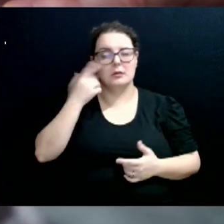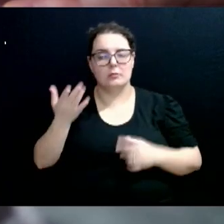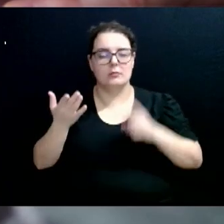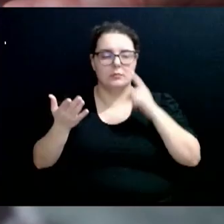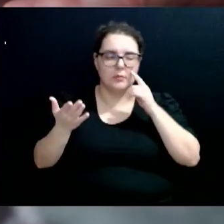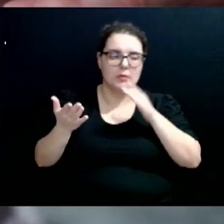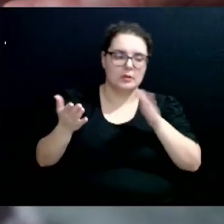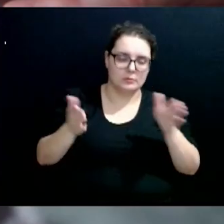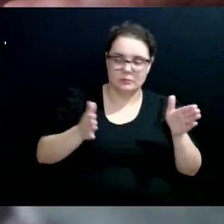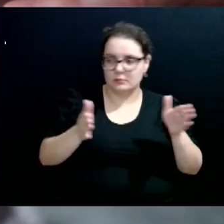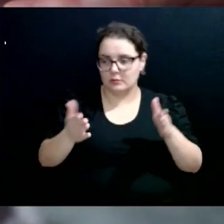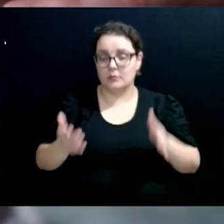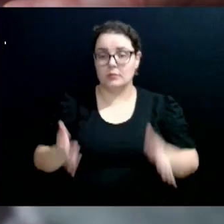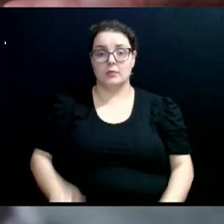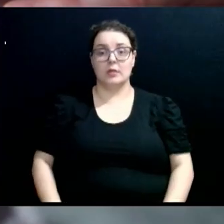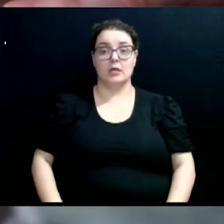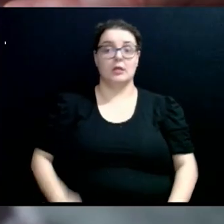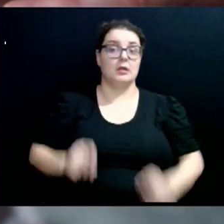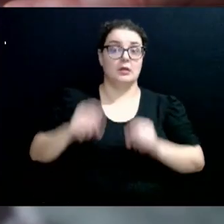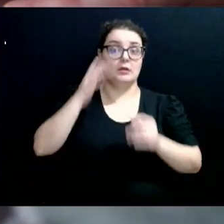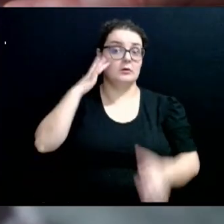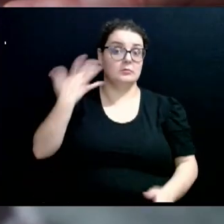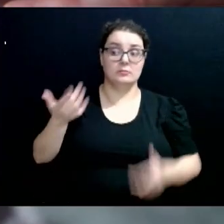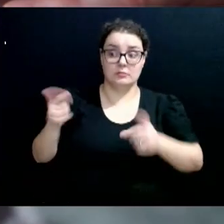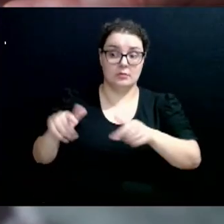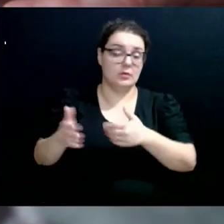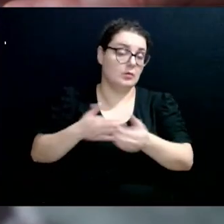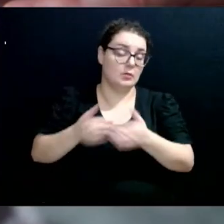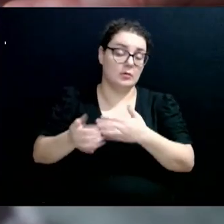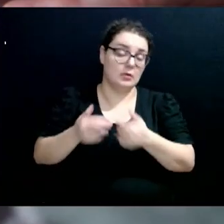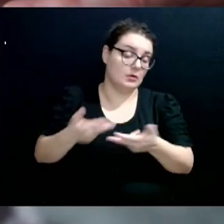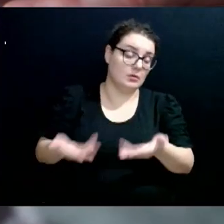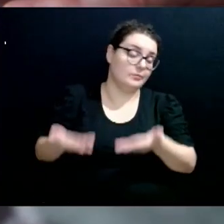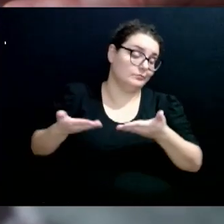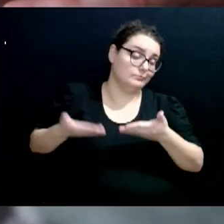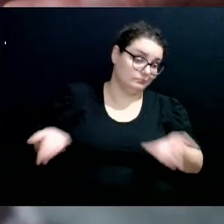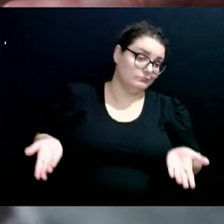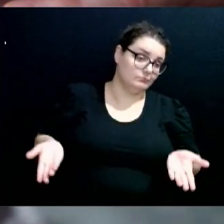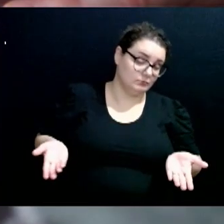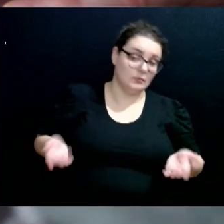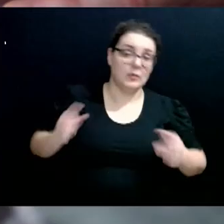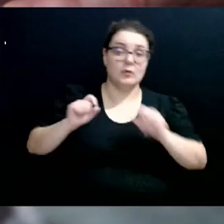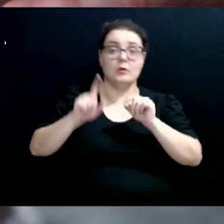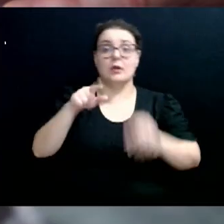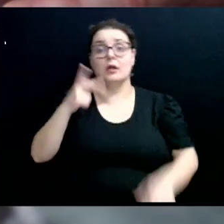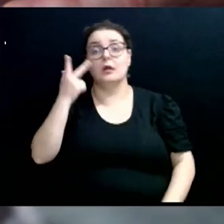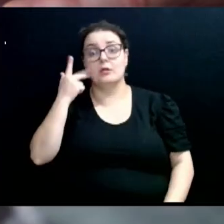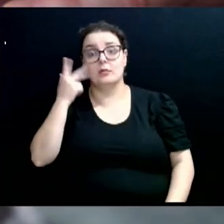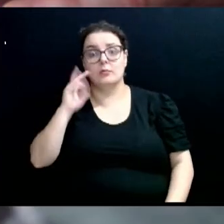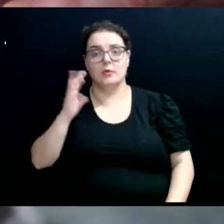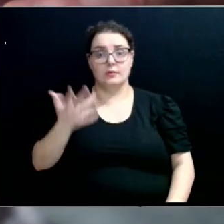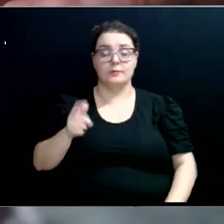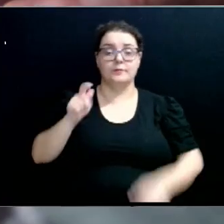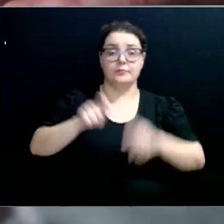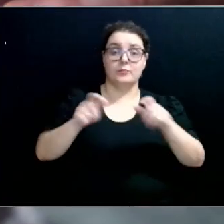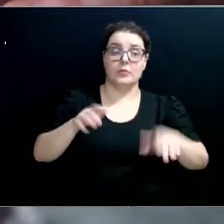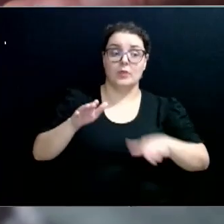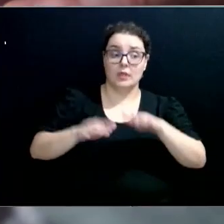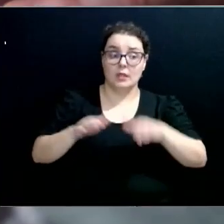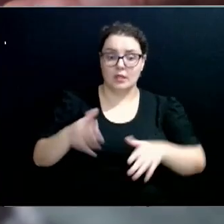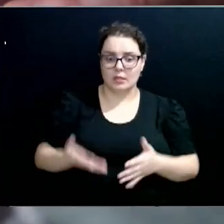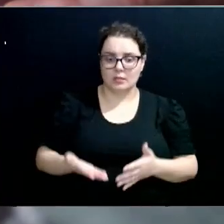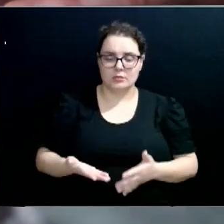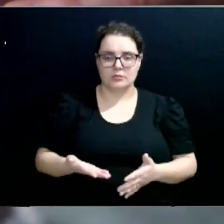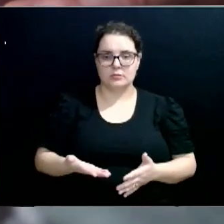uma orientação. Dá um norte. Quem não sabe para onde vai, qualquer coisa serve. E o que é muito comum acontecer, Eduardo, as